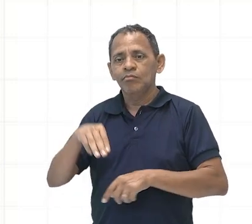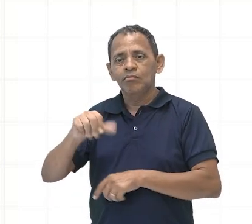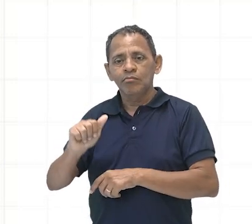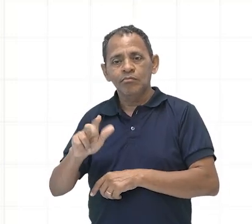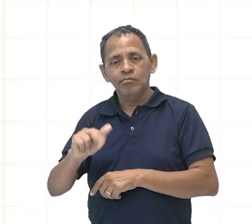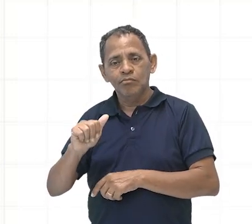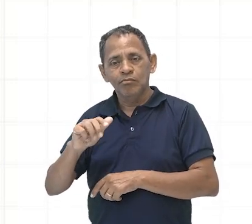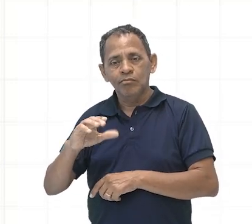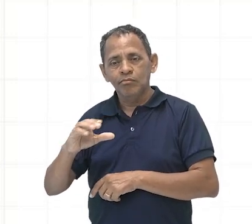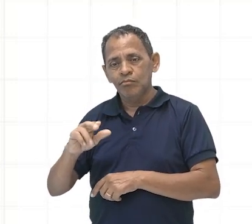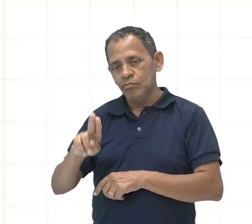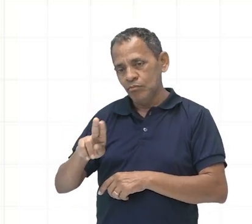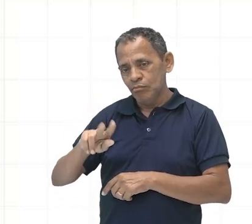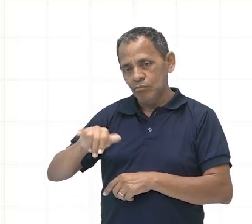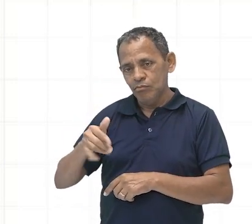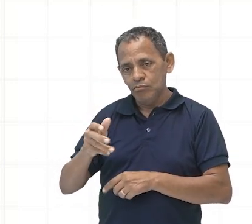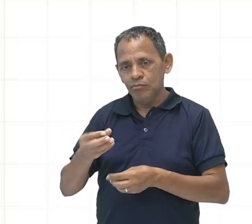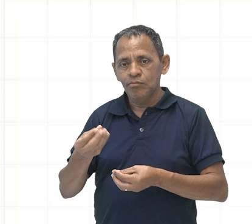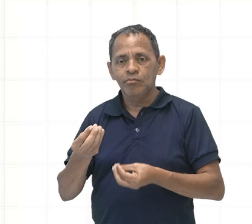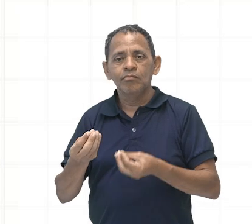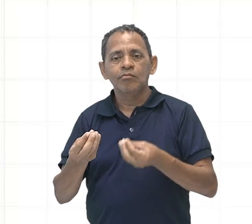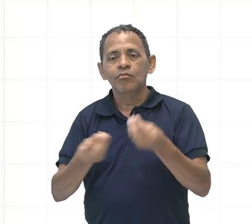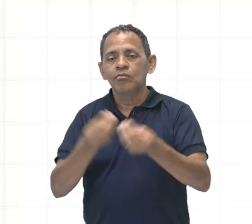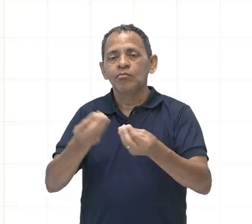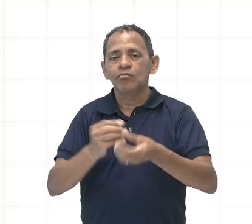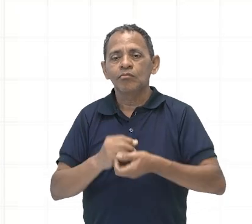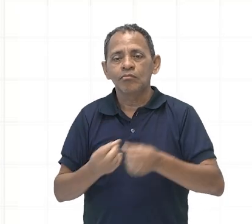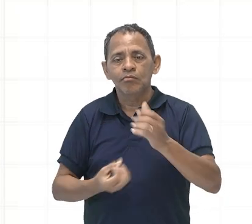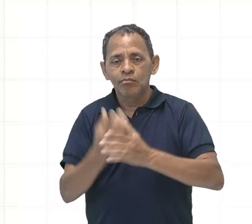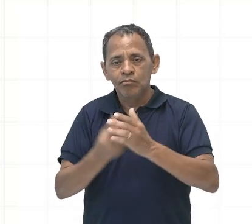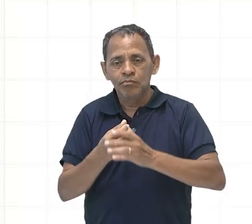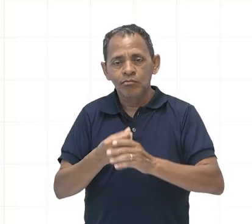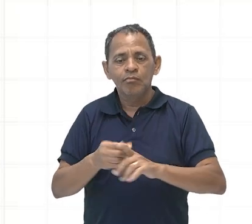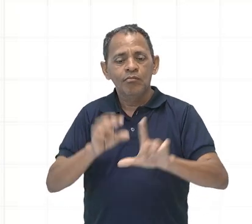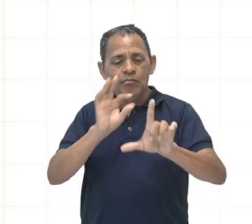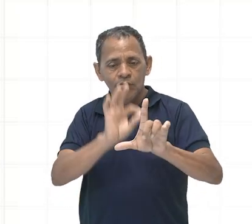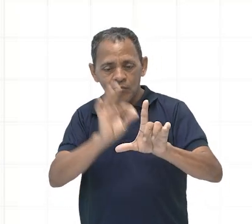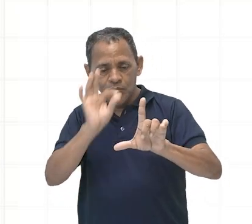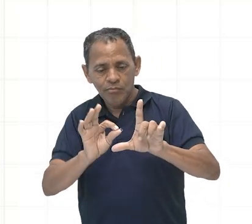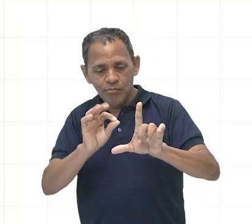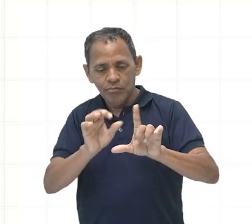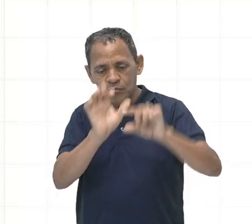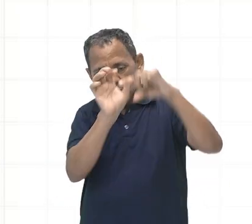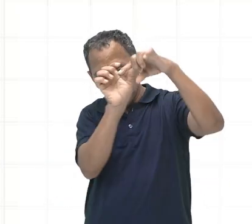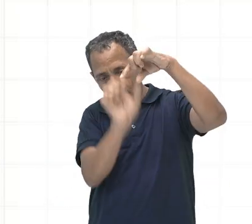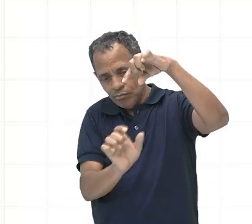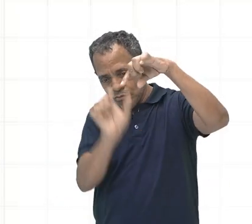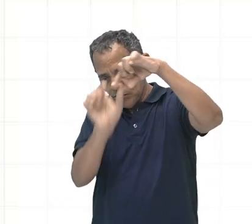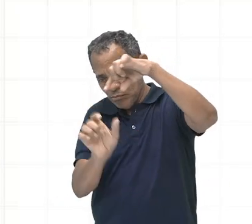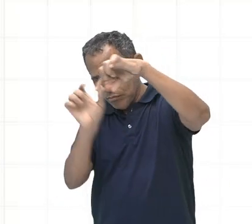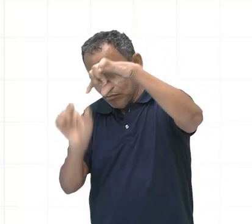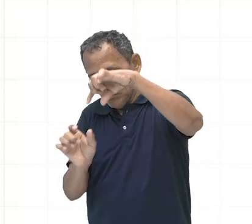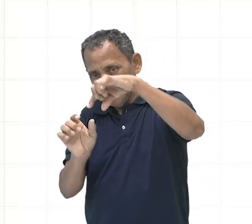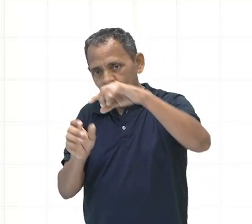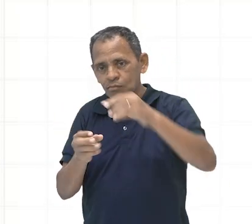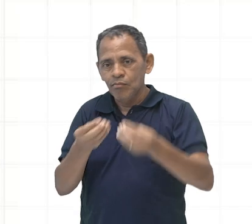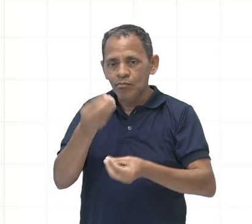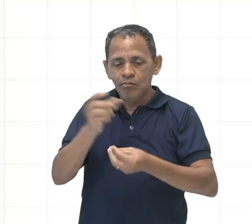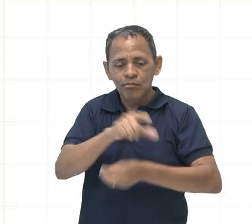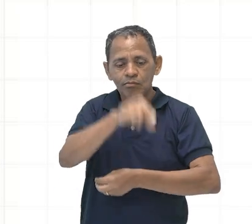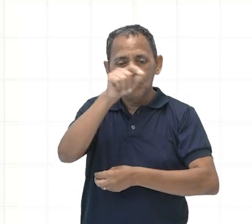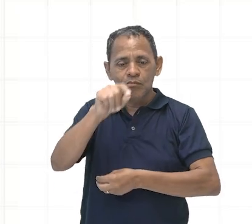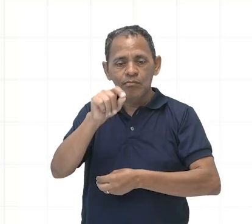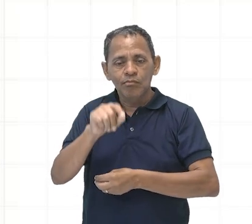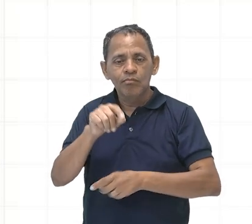para criar um gráfico de coluna? Primeiro, eu vou escolher os dados que eu quero expressar. Se eu vou trabalhar com a frequência absoluta ou com